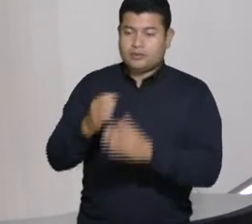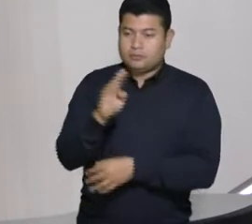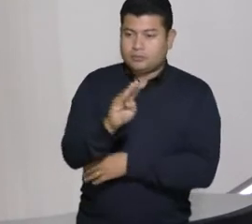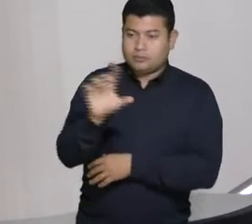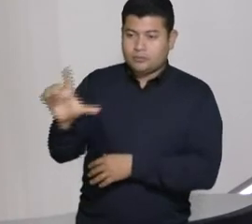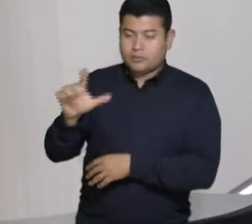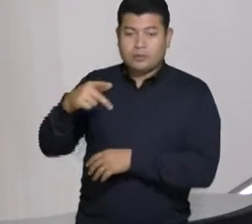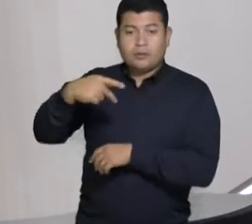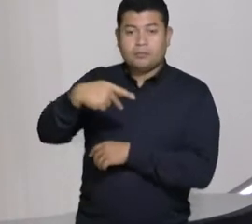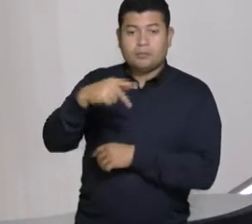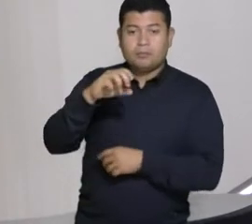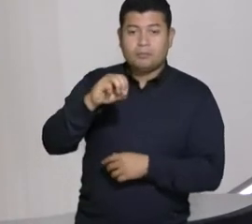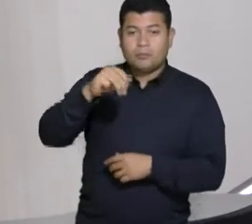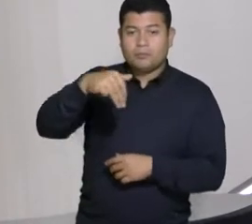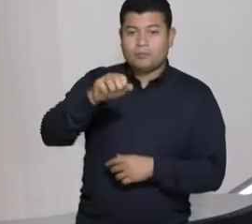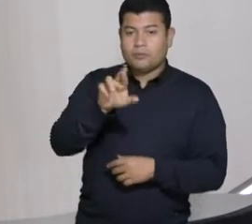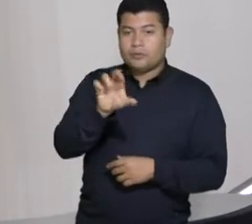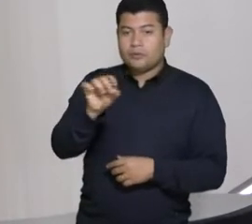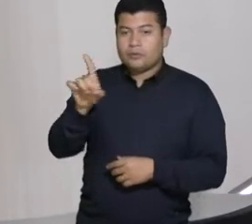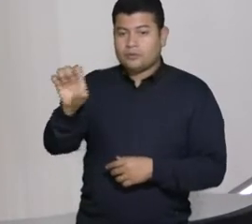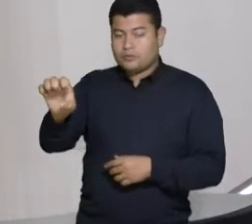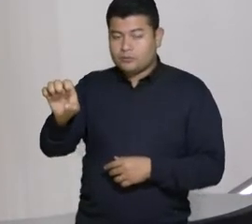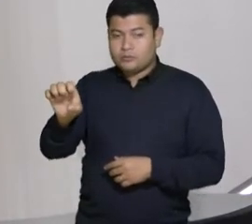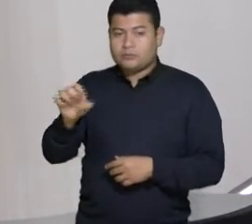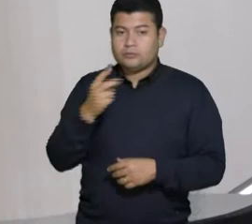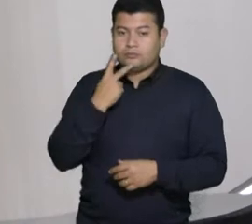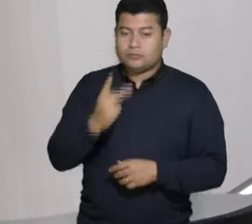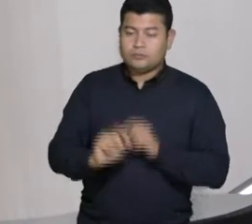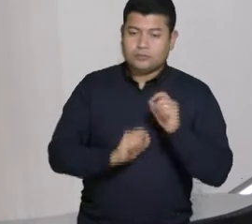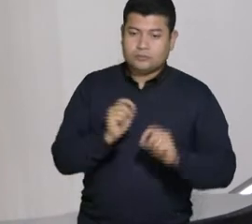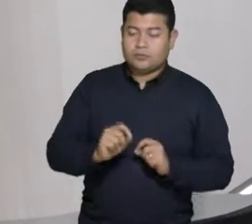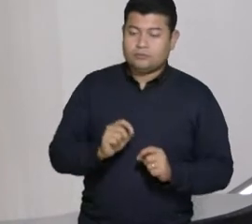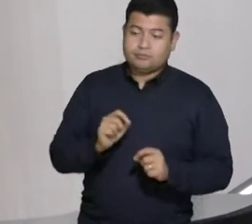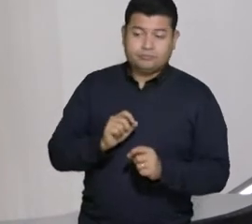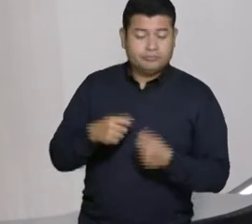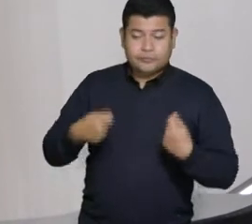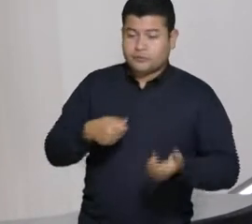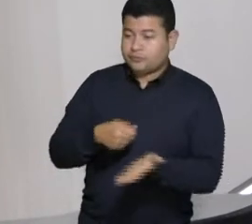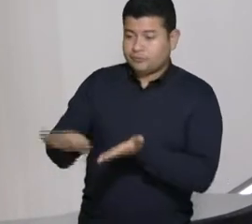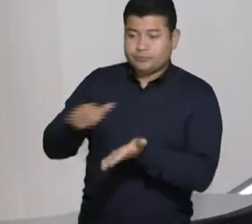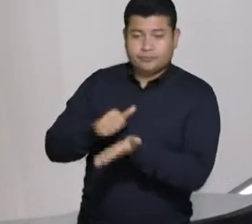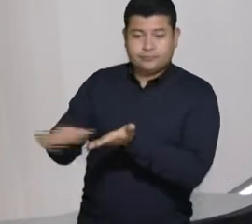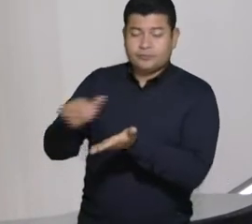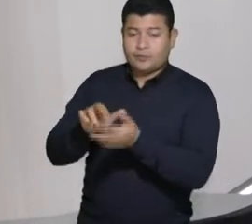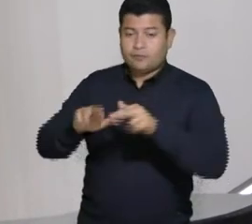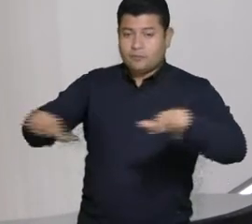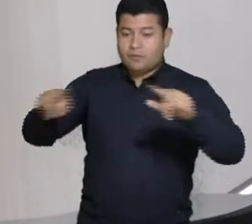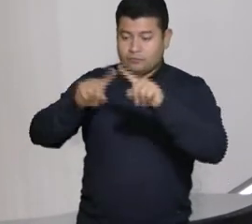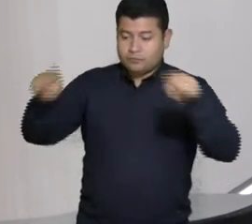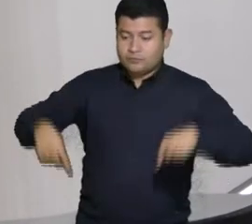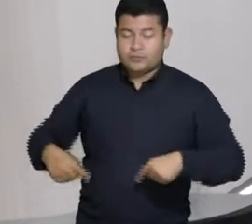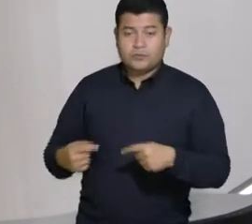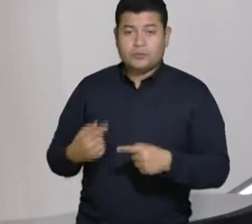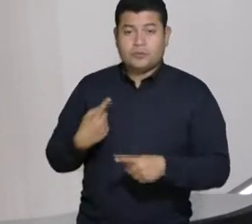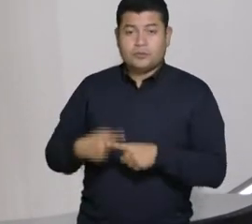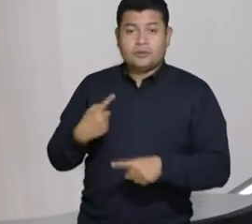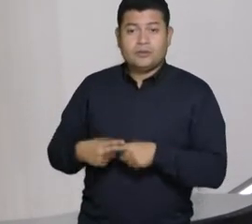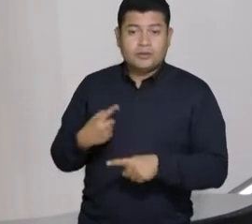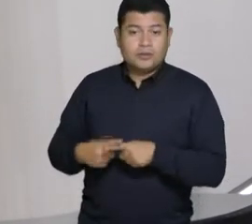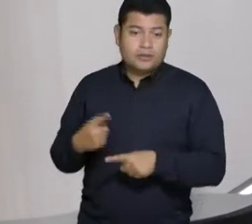para acostar cortar custos de operação e se nada for feito várias empresas é